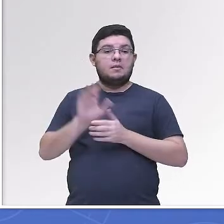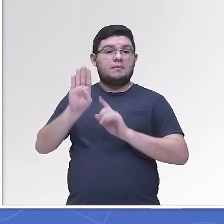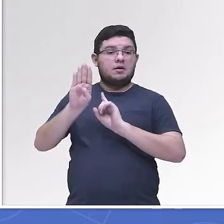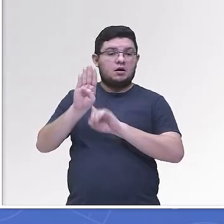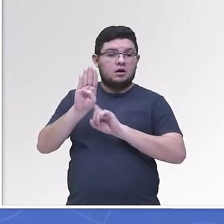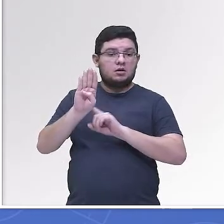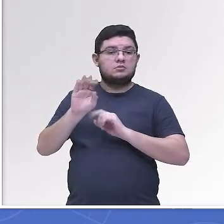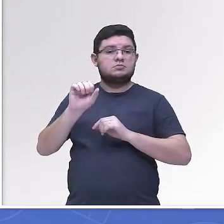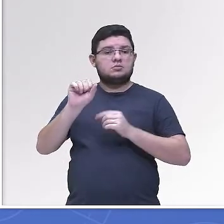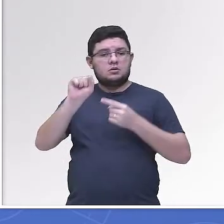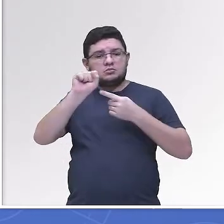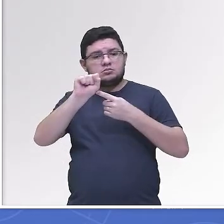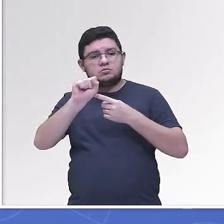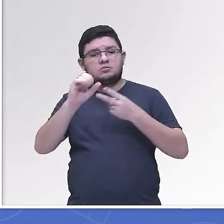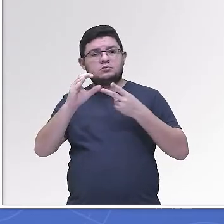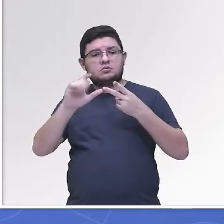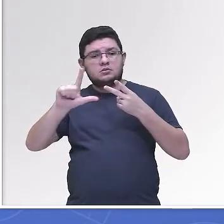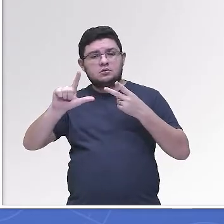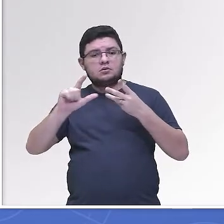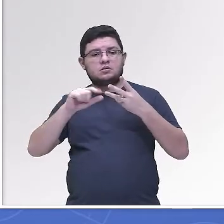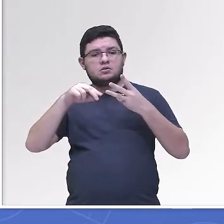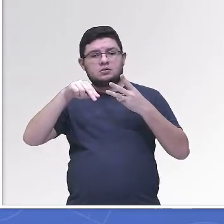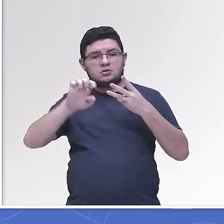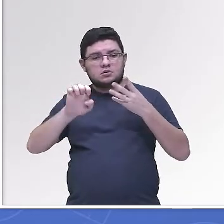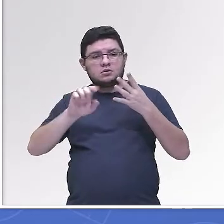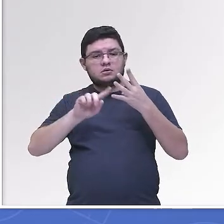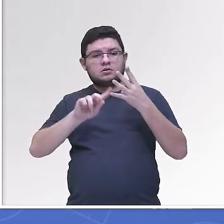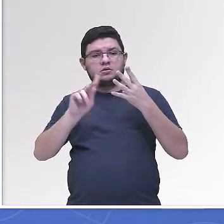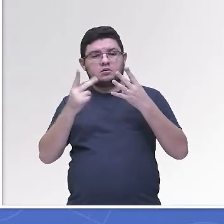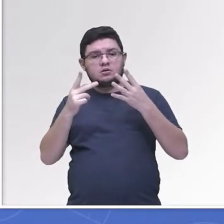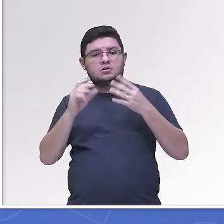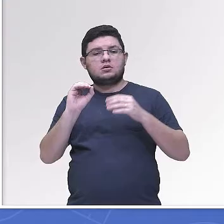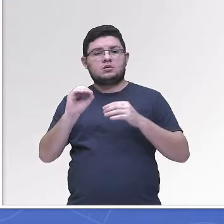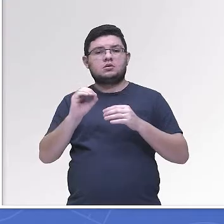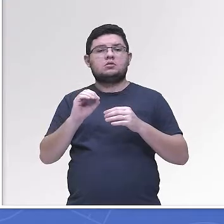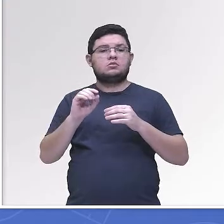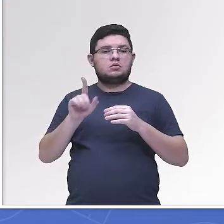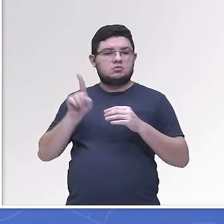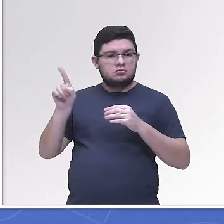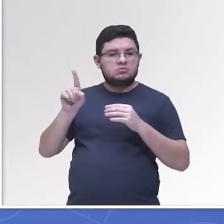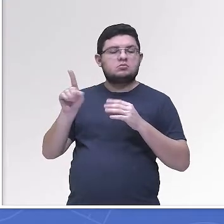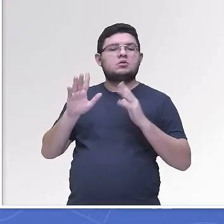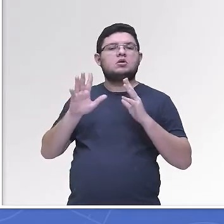cloro, neônio, hidrogênio, oxigênio. Substância composta.